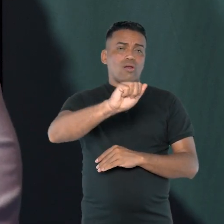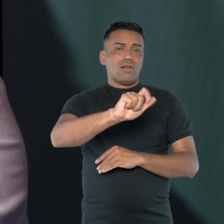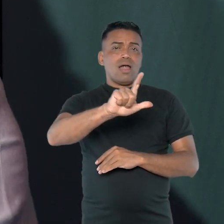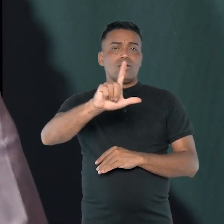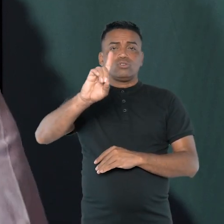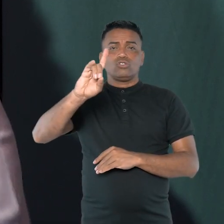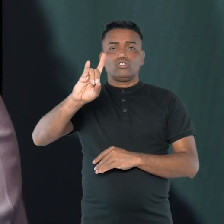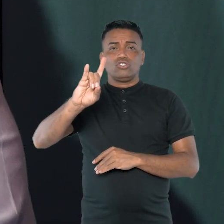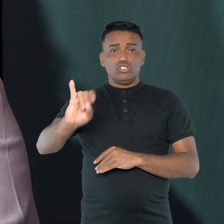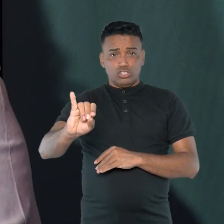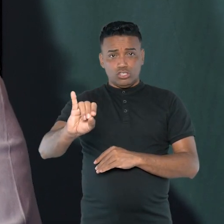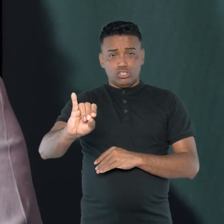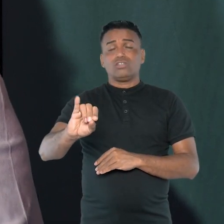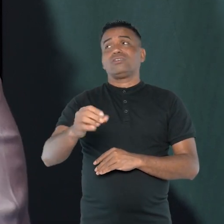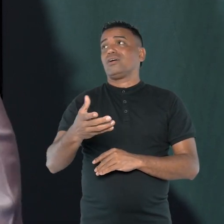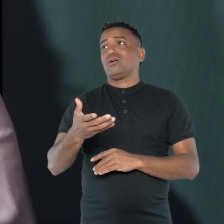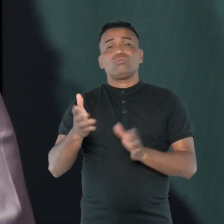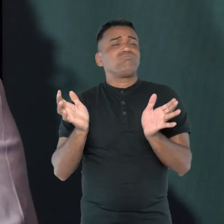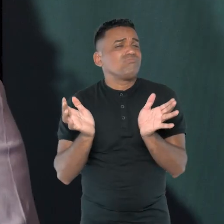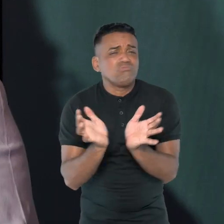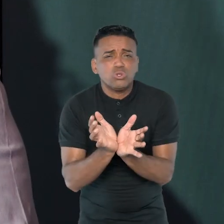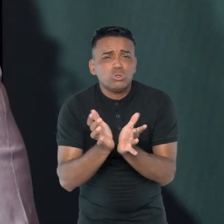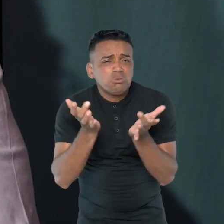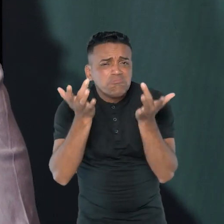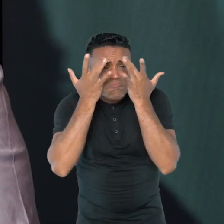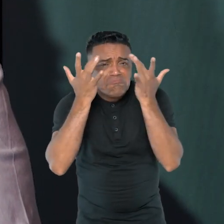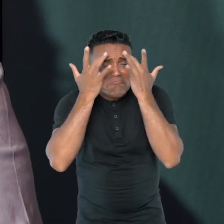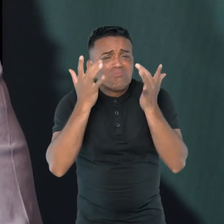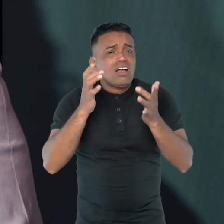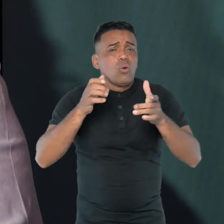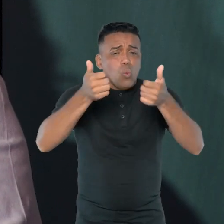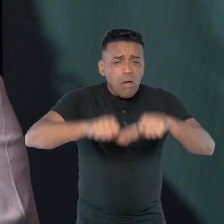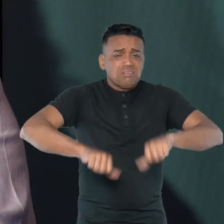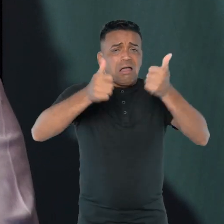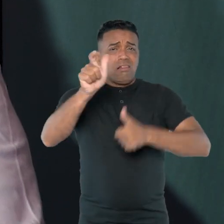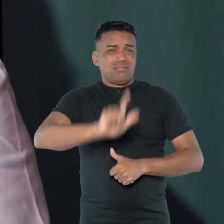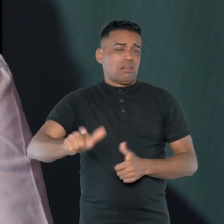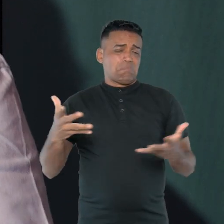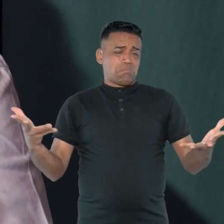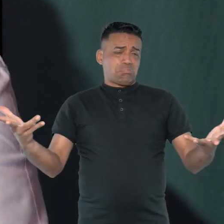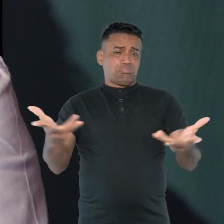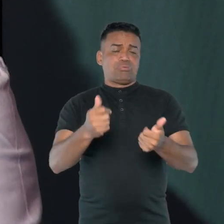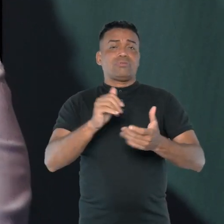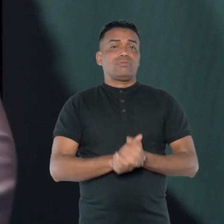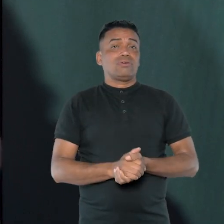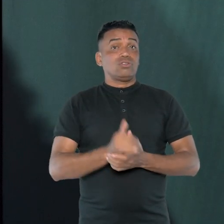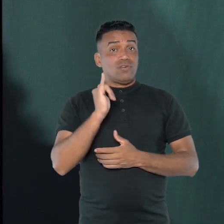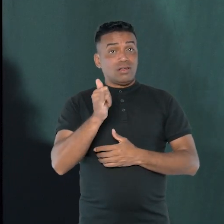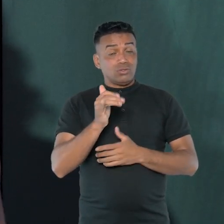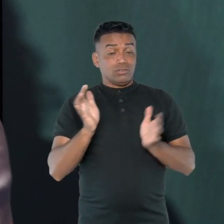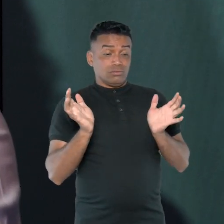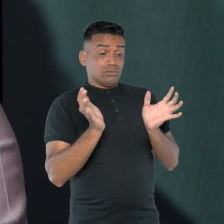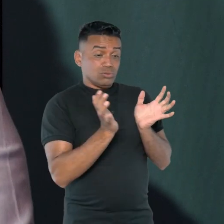sensacional, de altíssima qualidade literária. Eu estou falando disso, da